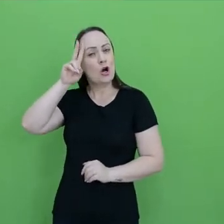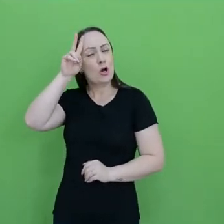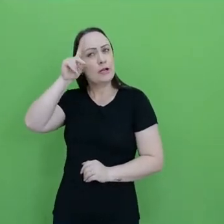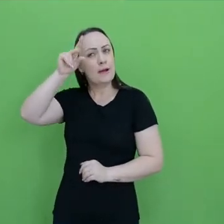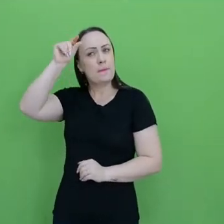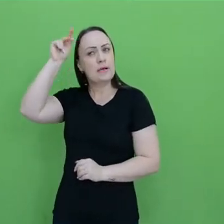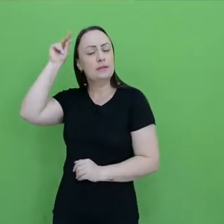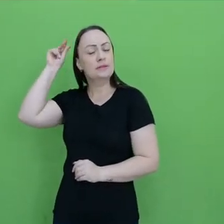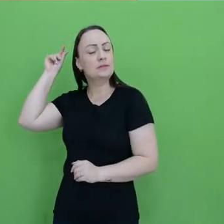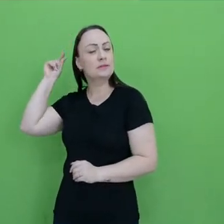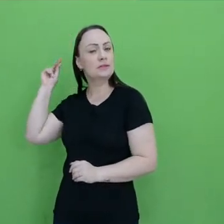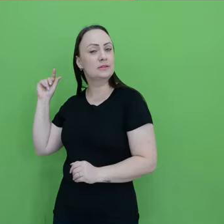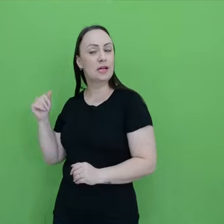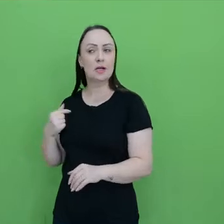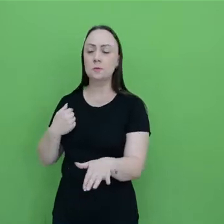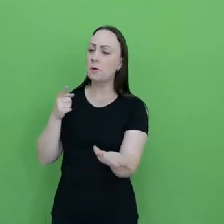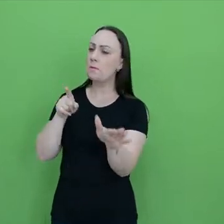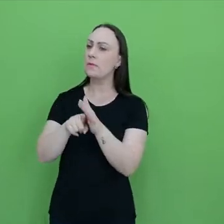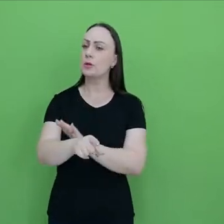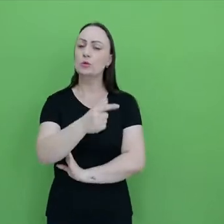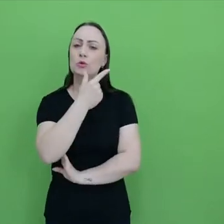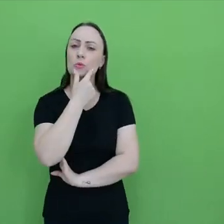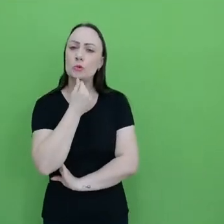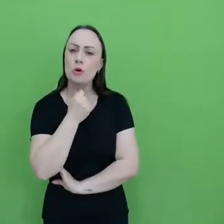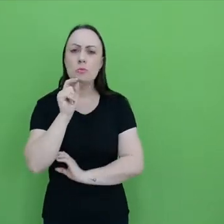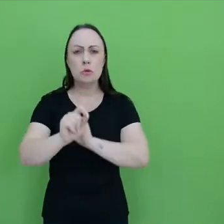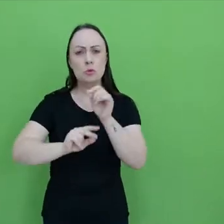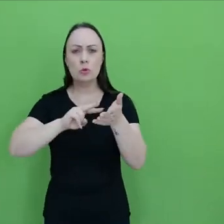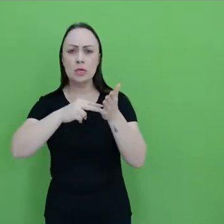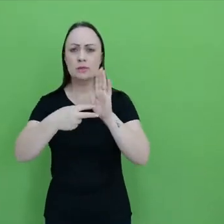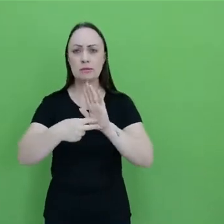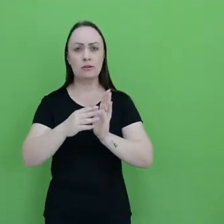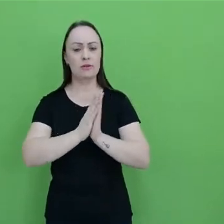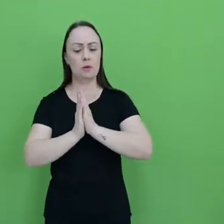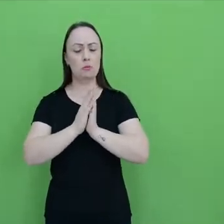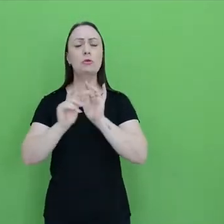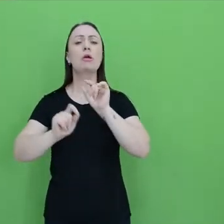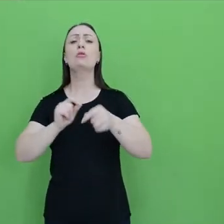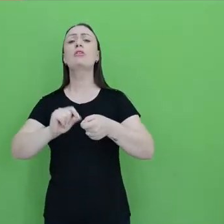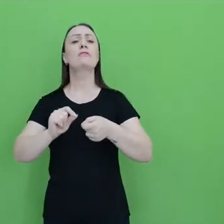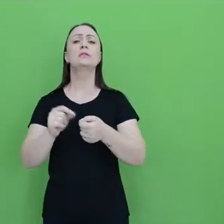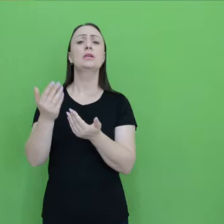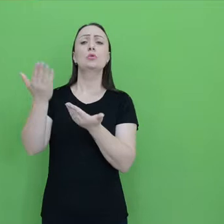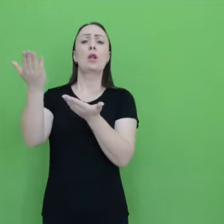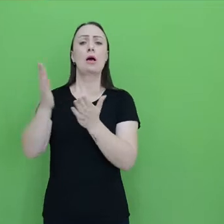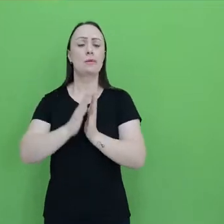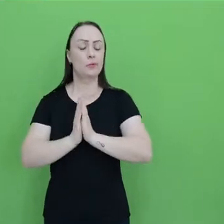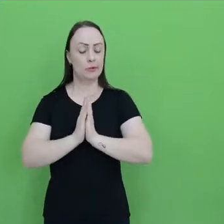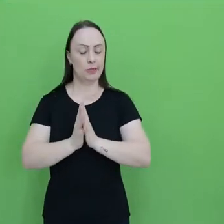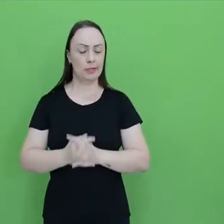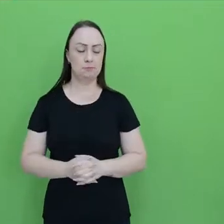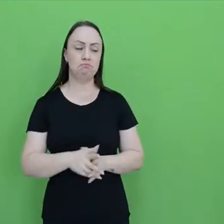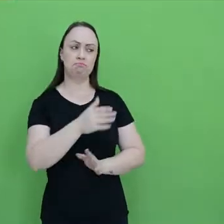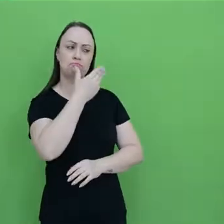seus ancestrais e perguntou ao homem o que era aquela boneca, o que estava fazendo lá. O